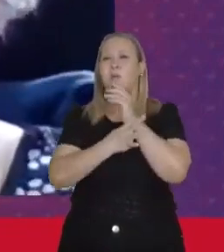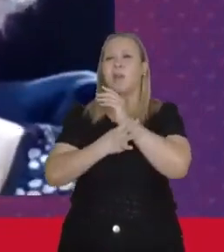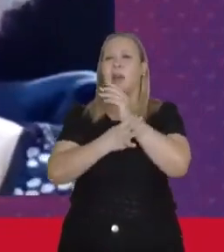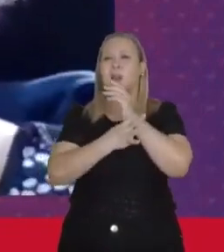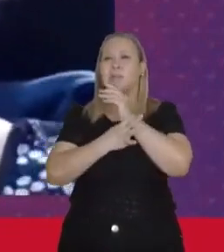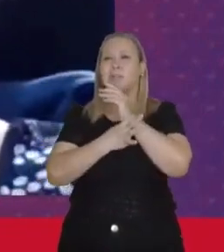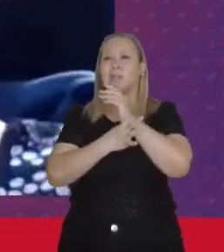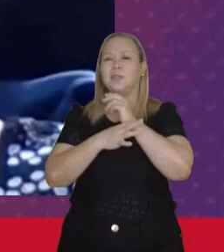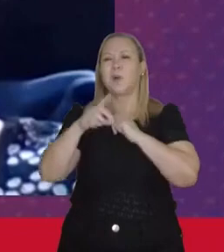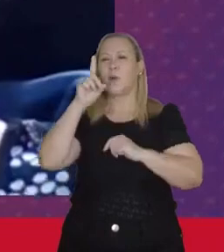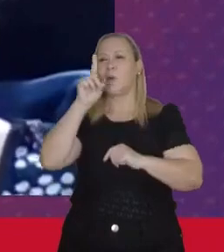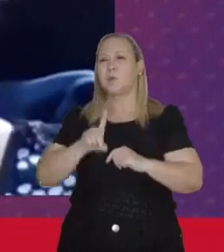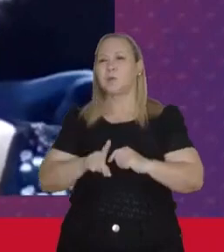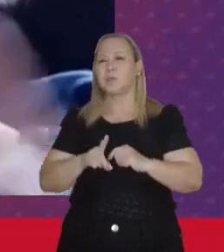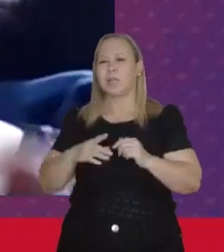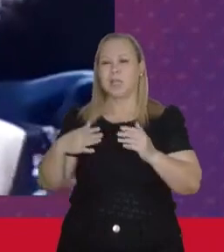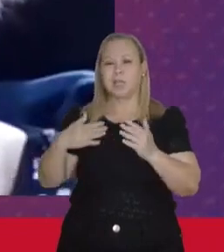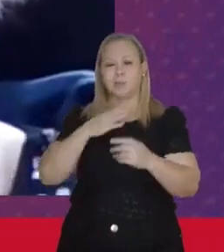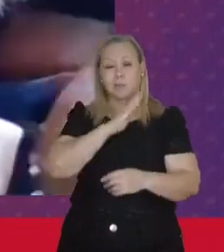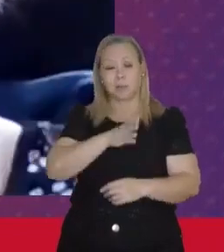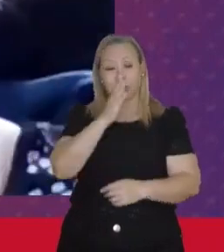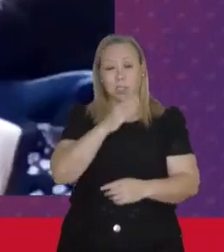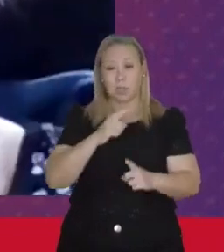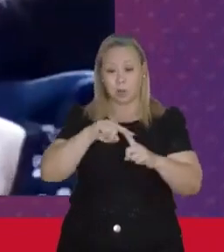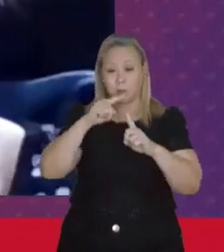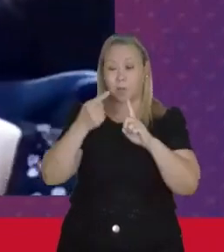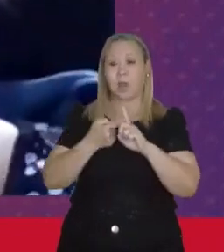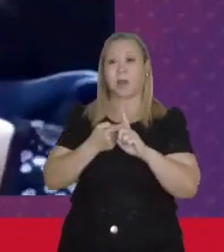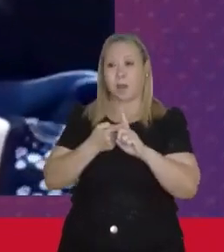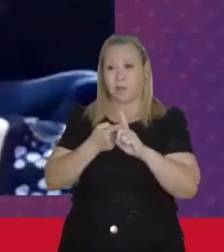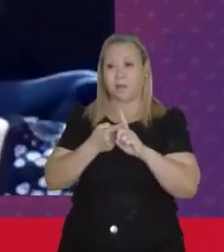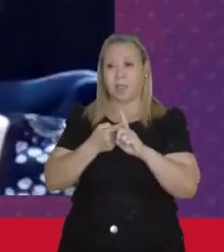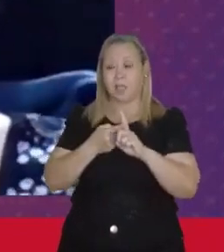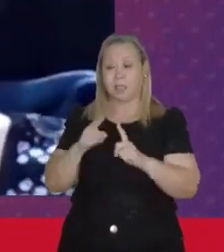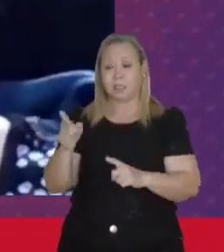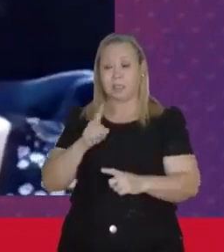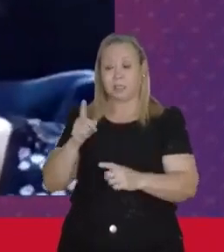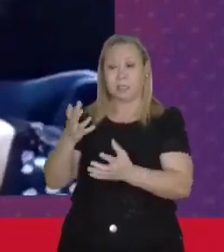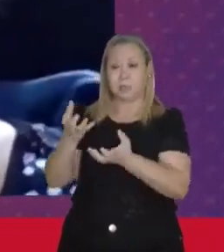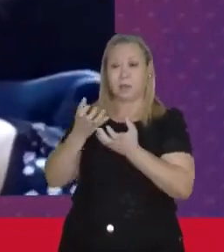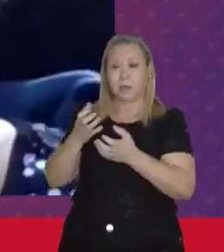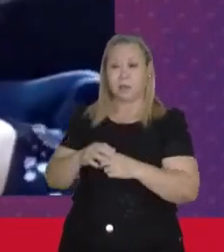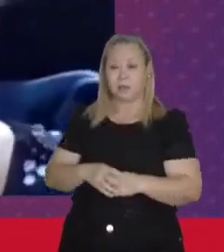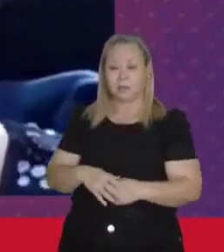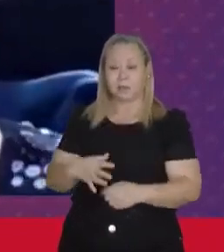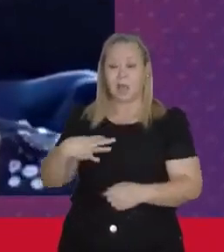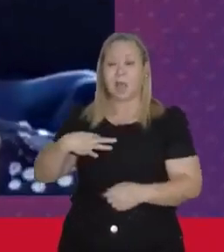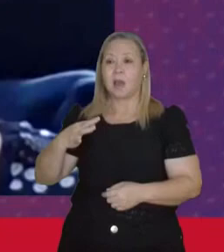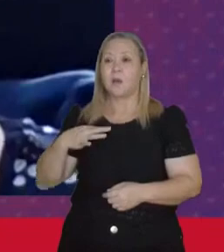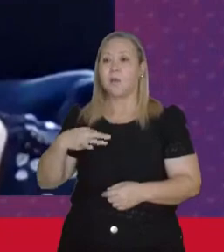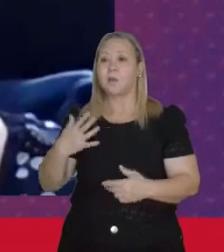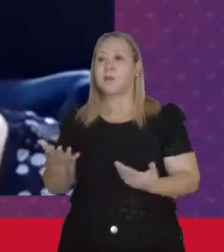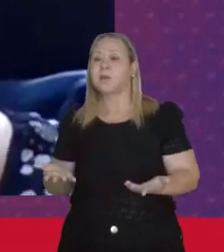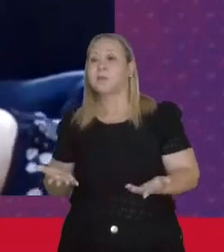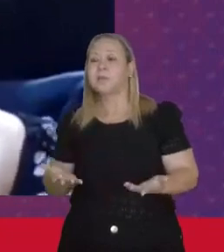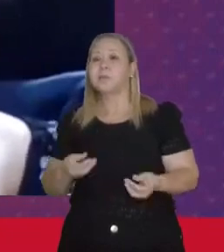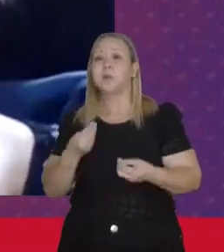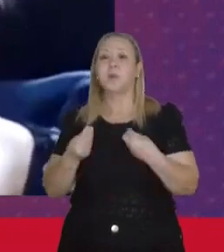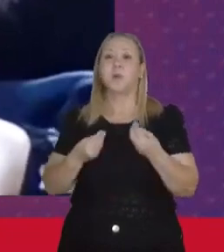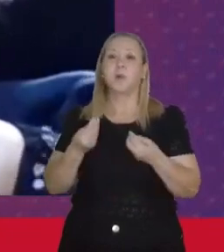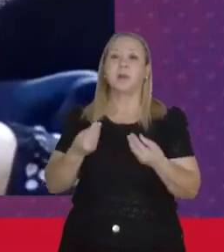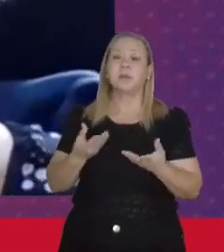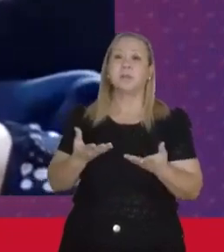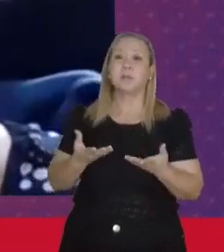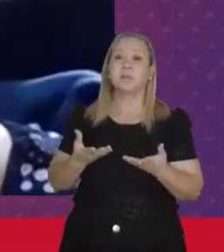garantido o direito de interromper a gravidez indesejada voluntariamente até